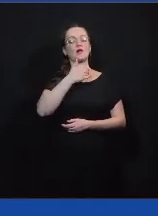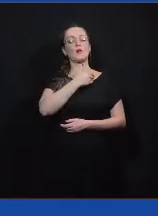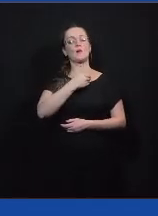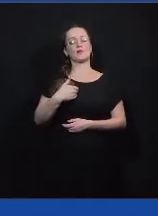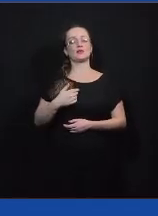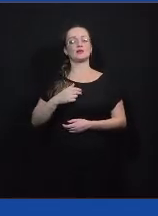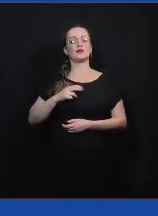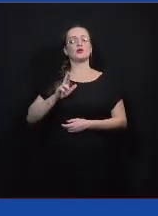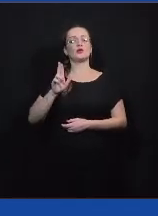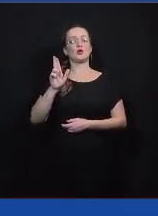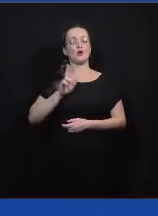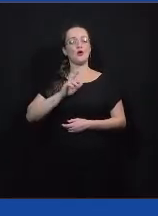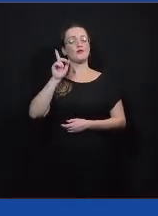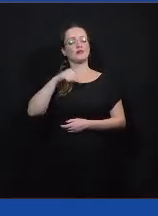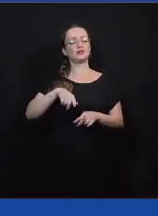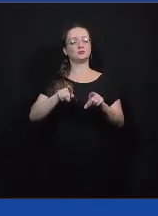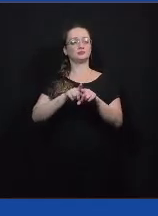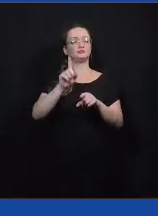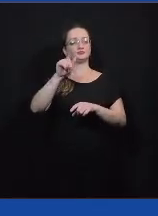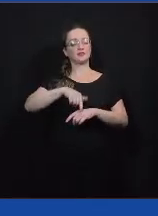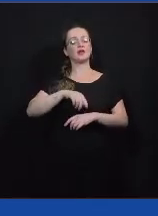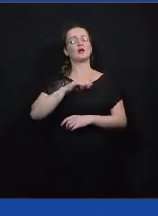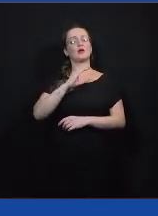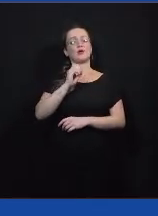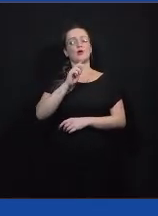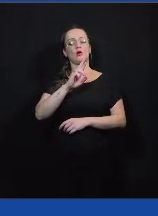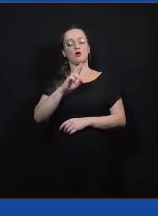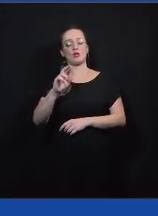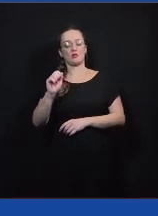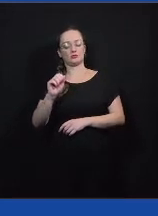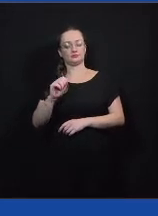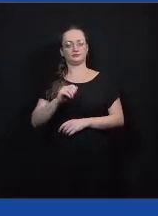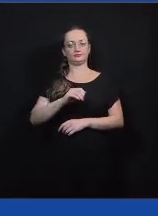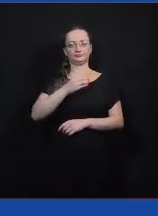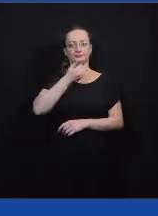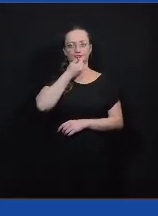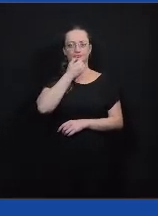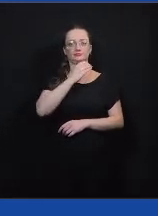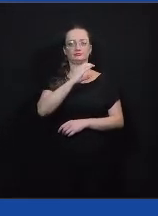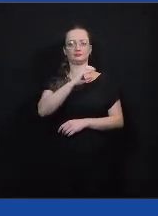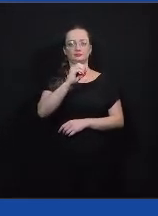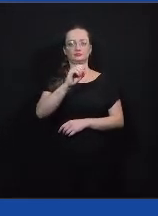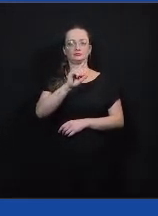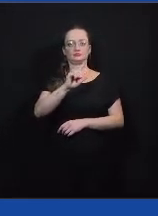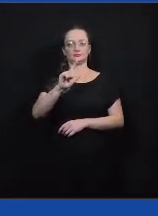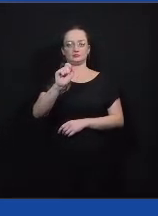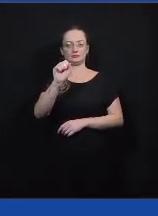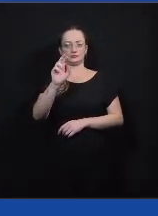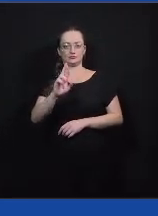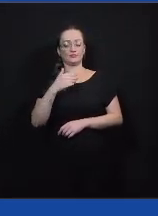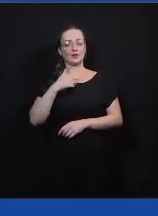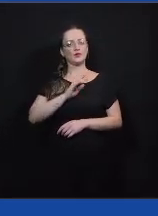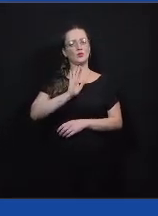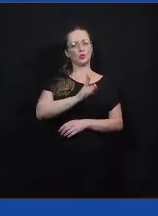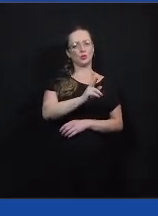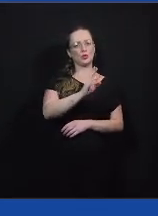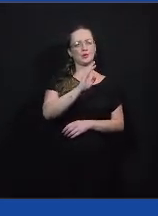nas Américas também dizendo que foi color então permanecermos em C ou B